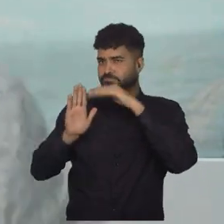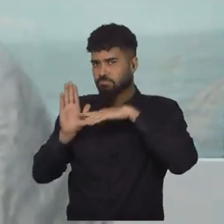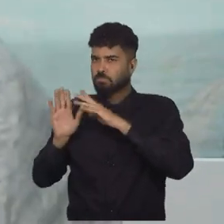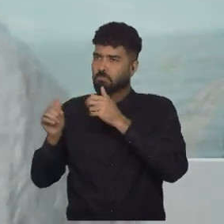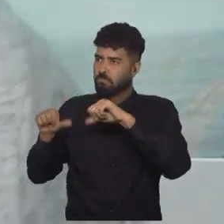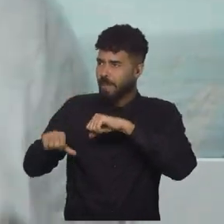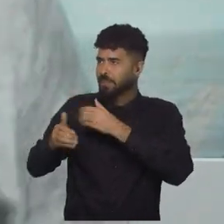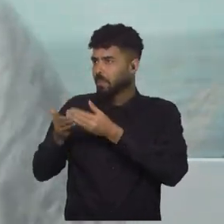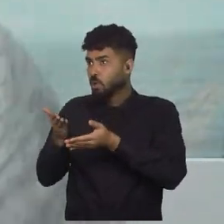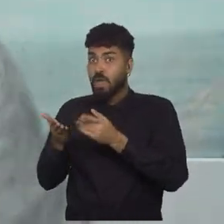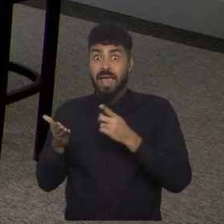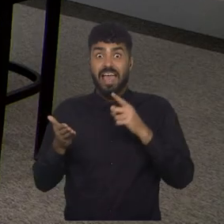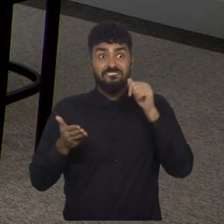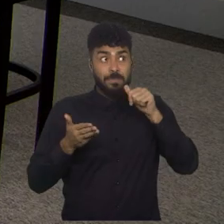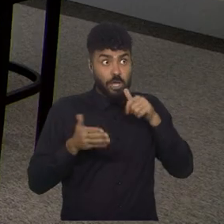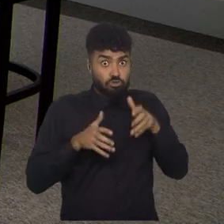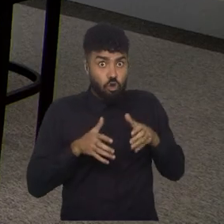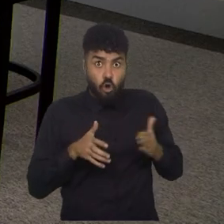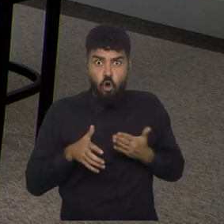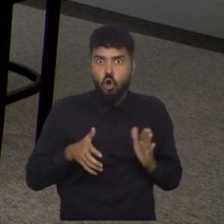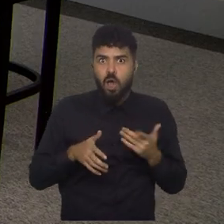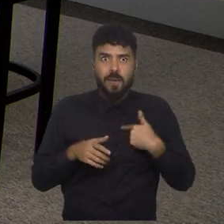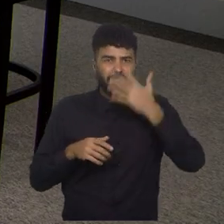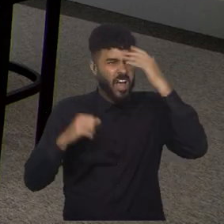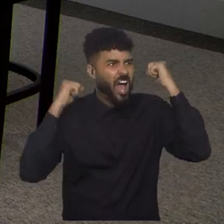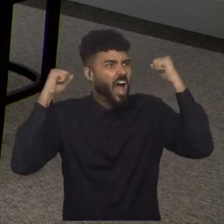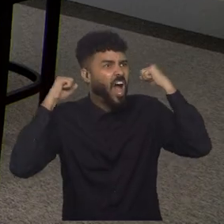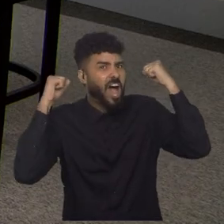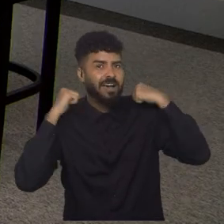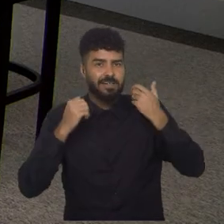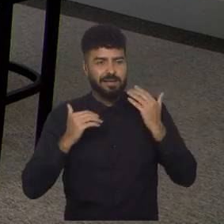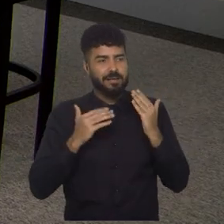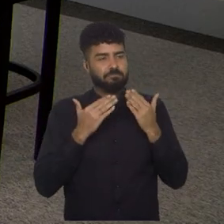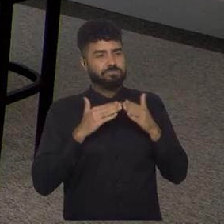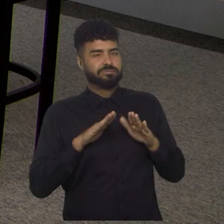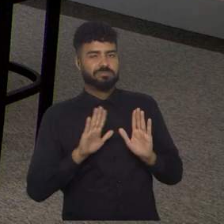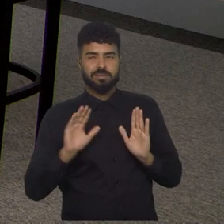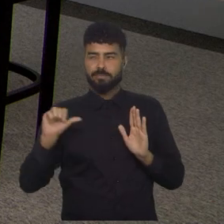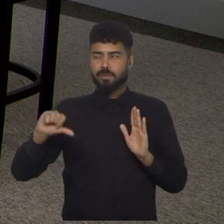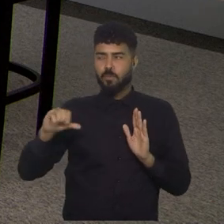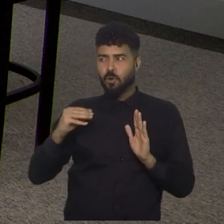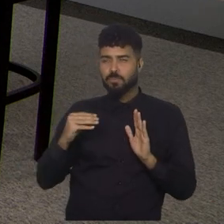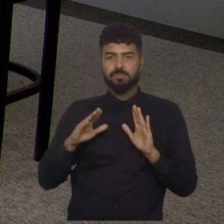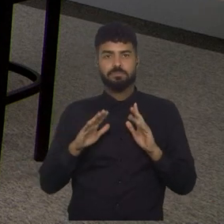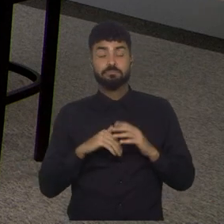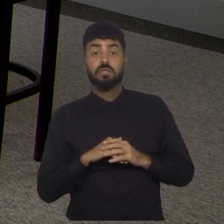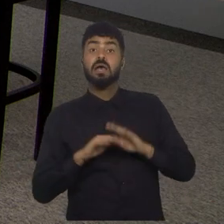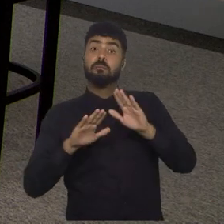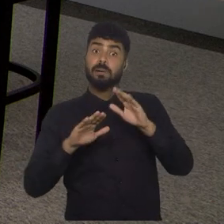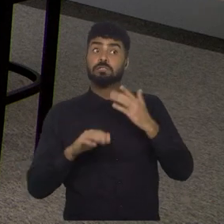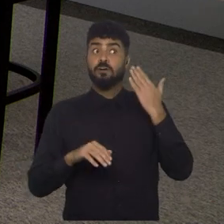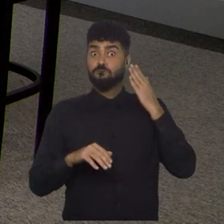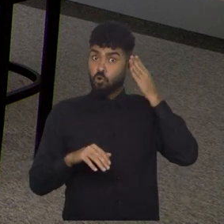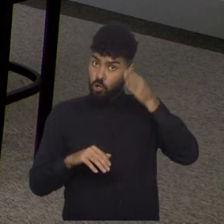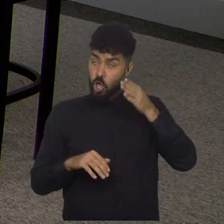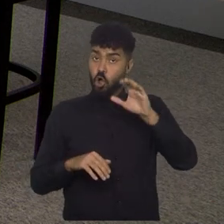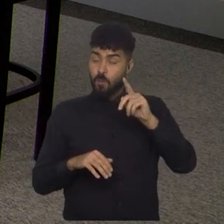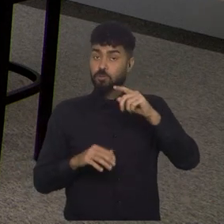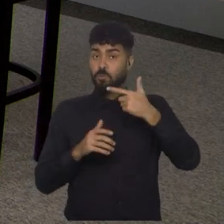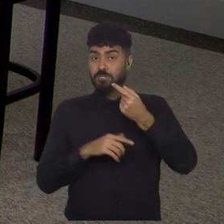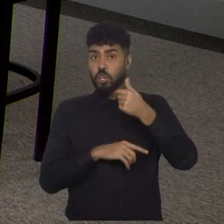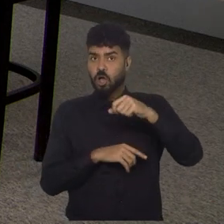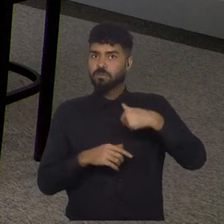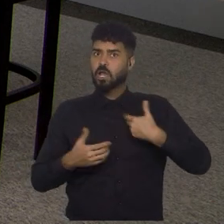que curou um pouco isso, guardado as proporções, claro. Mas o fator ter ido para a Copa de 2019 deu um ânimo. E